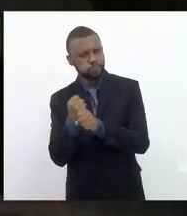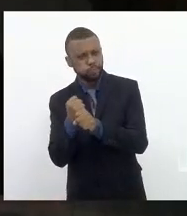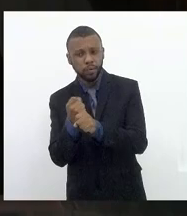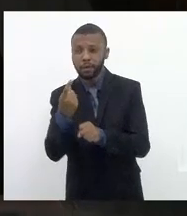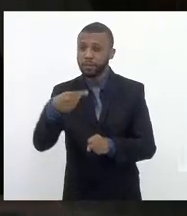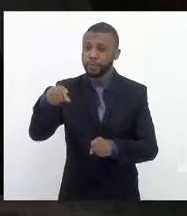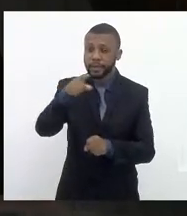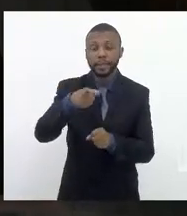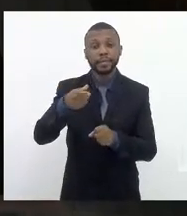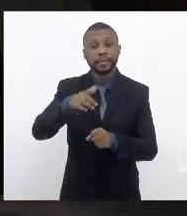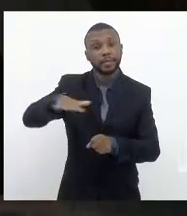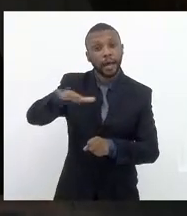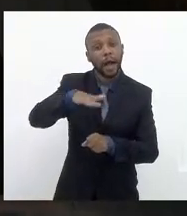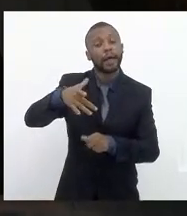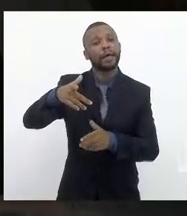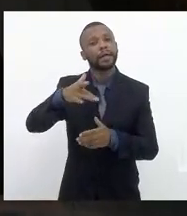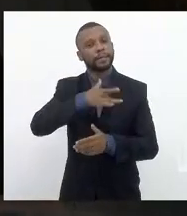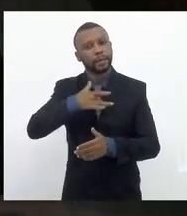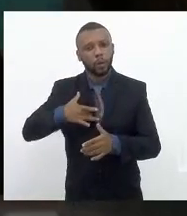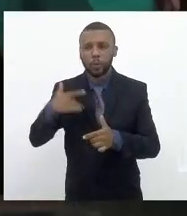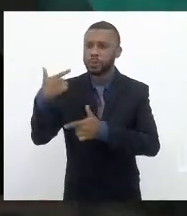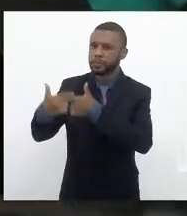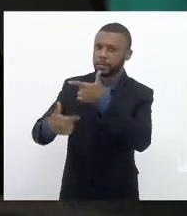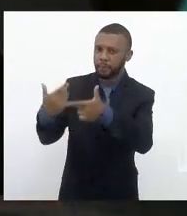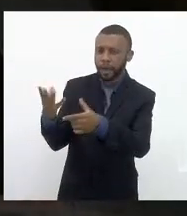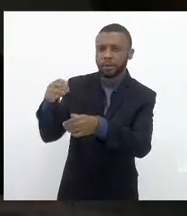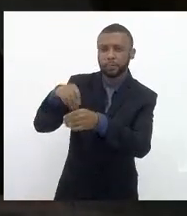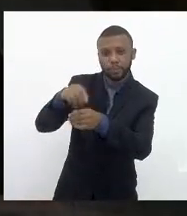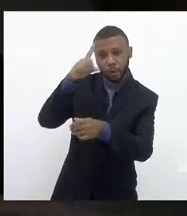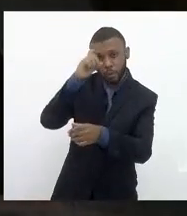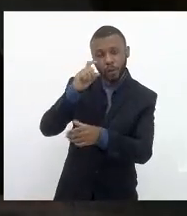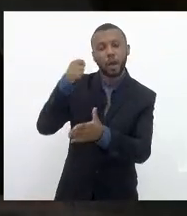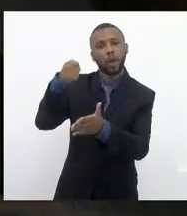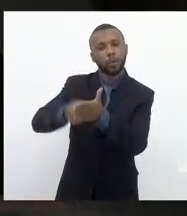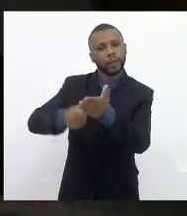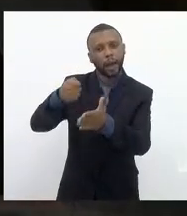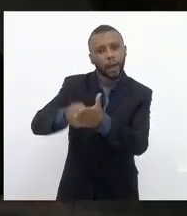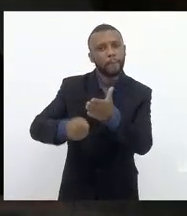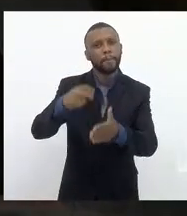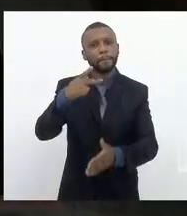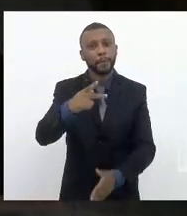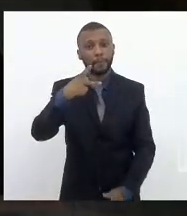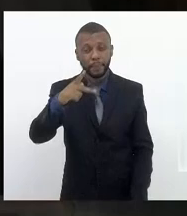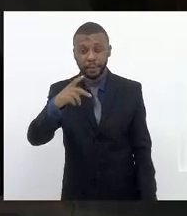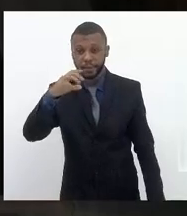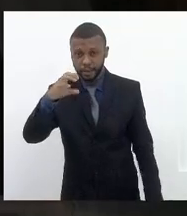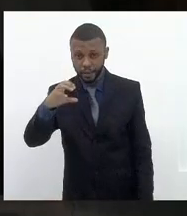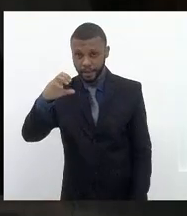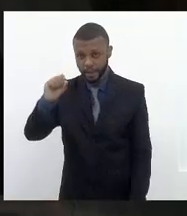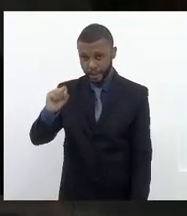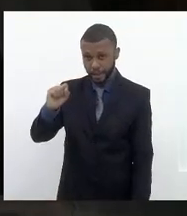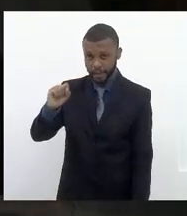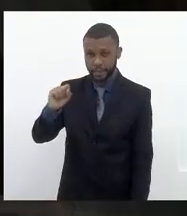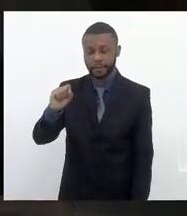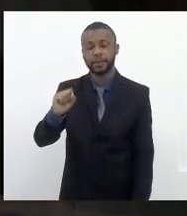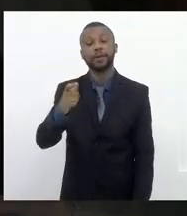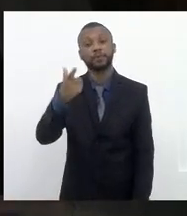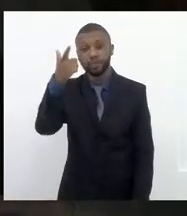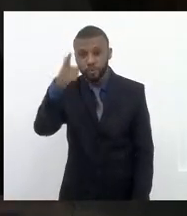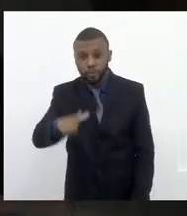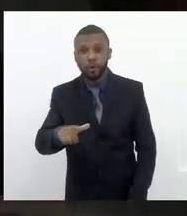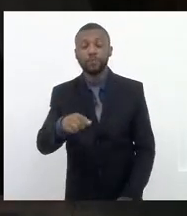pccs tá quantos anos mais de 30 anos pelo pccs eu vou repetir